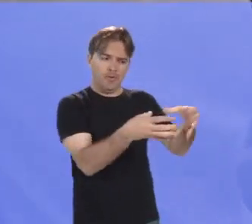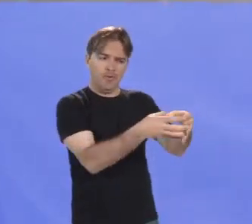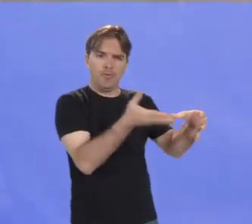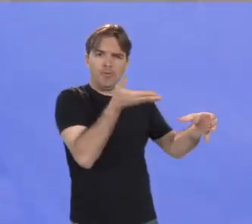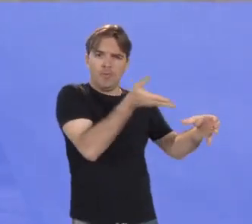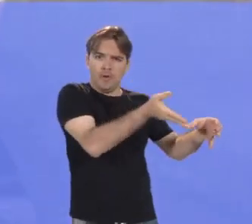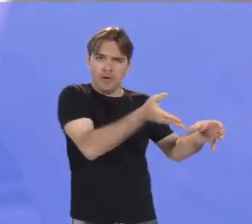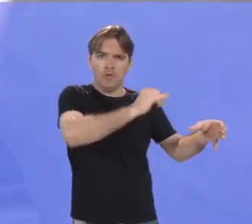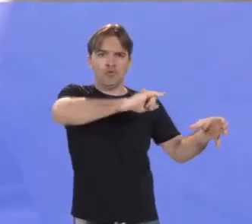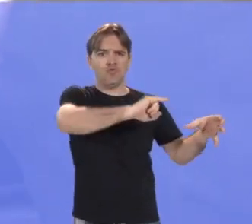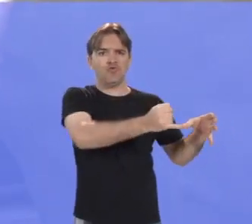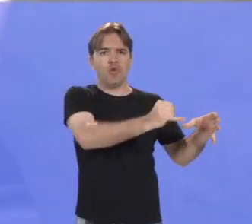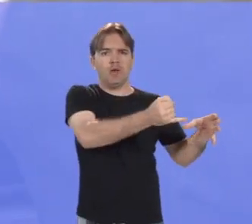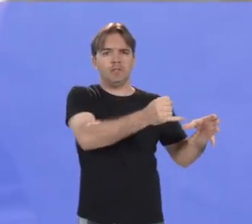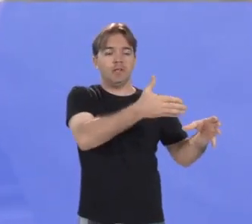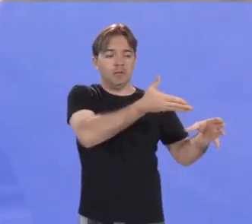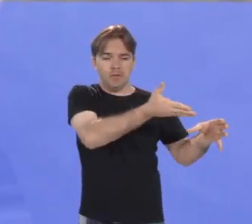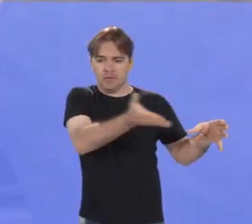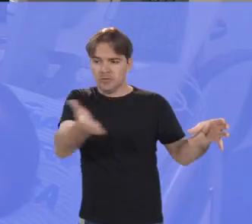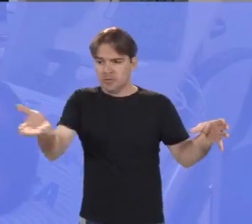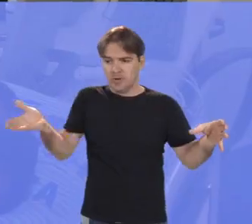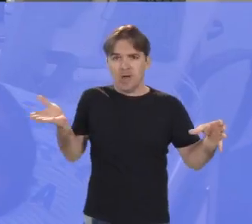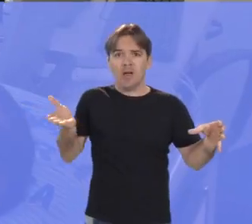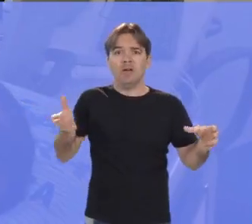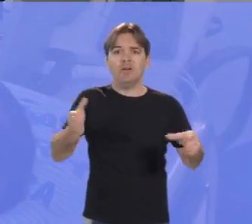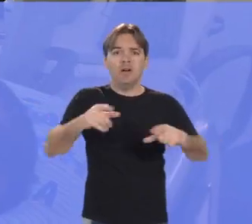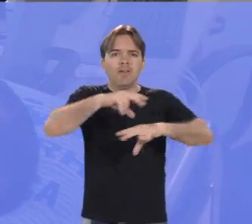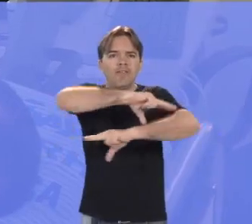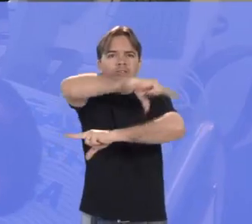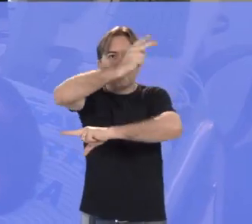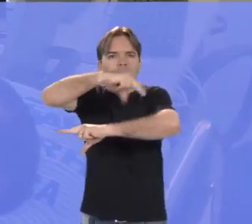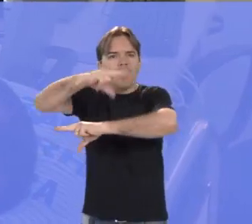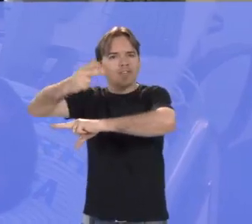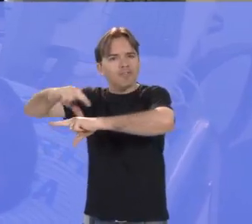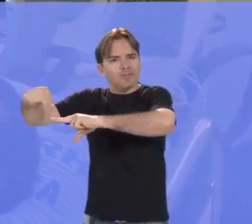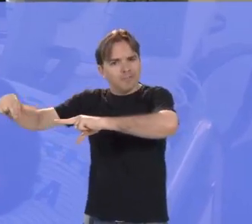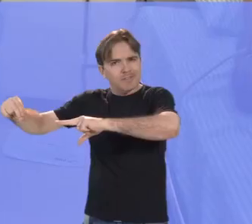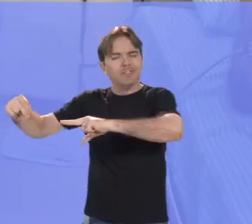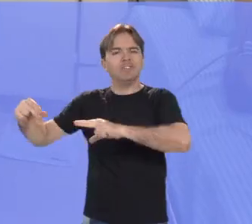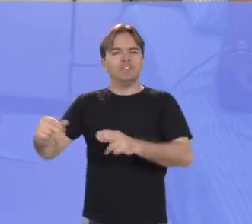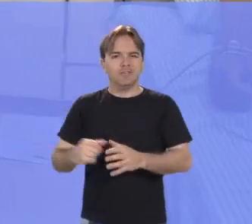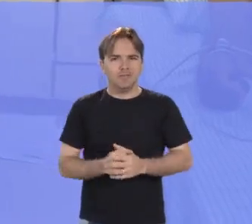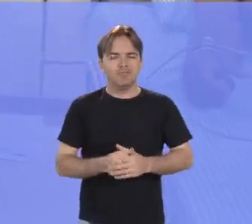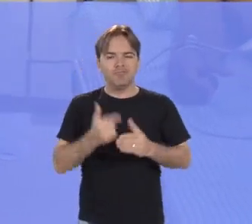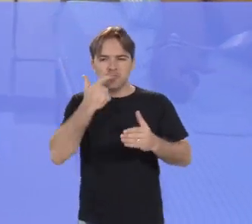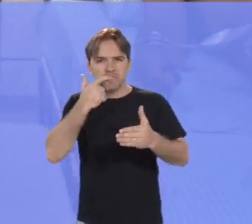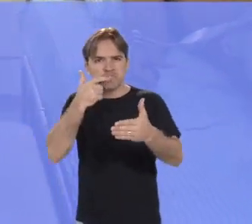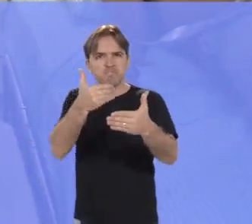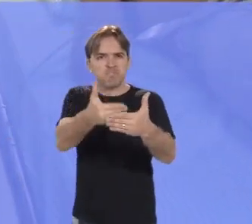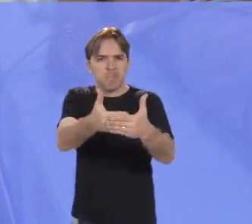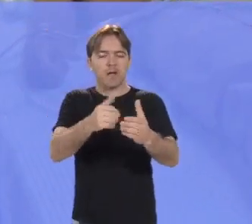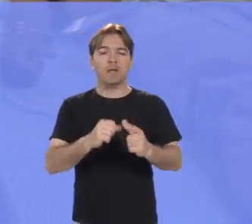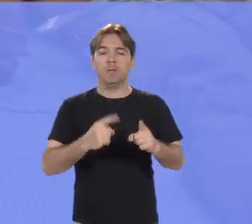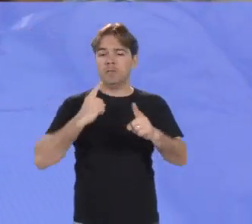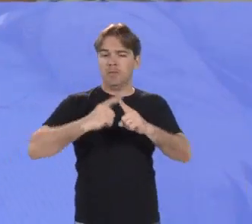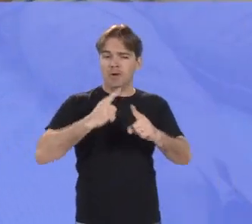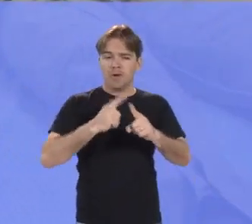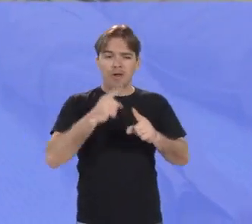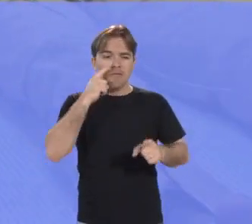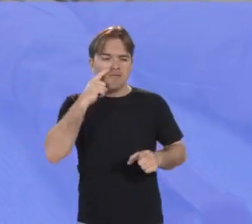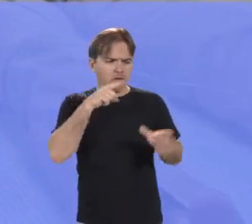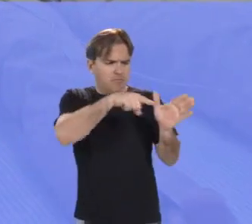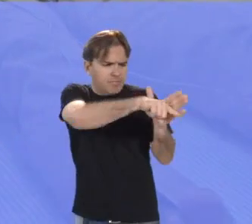em Juazeiro, ou seja, tudo ao longo do Vale do São Francisco, justamente para que nós